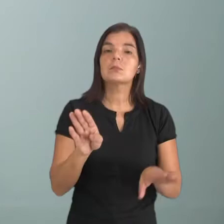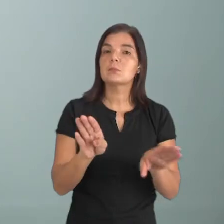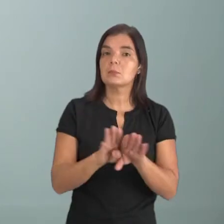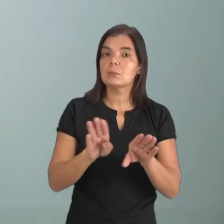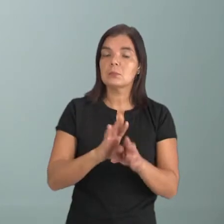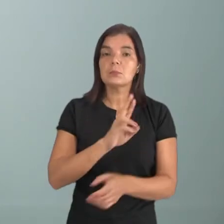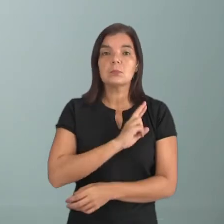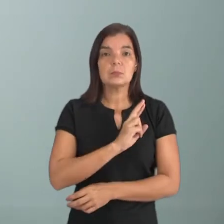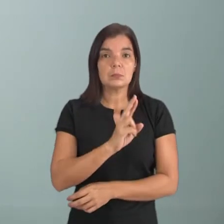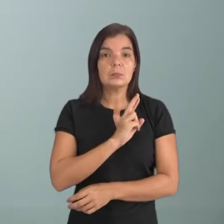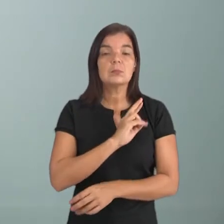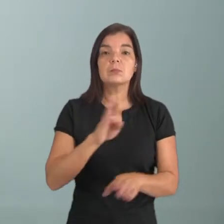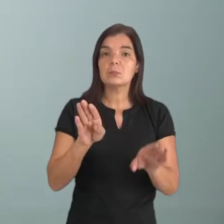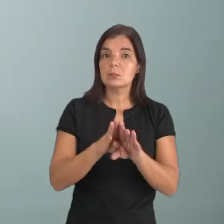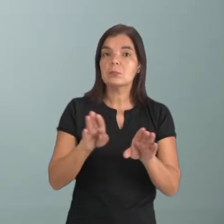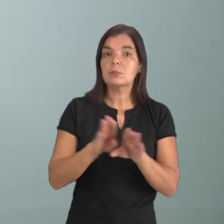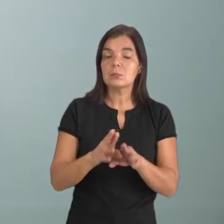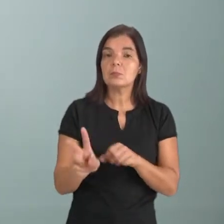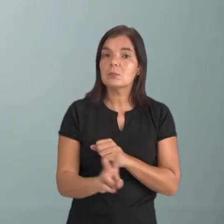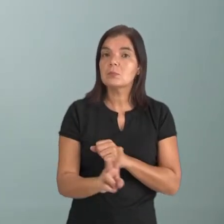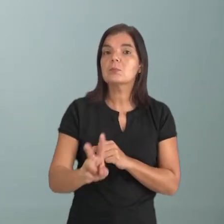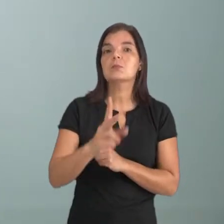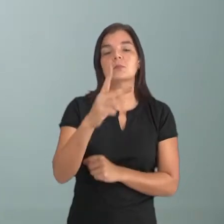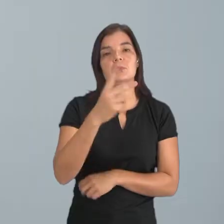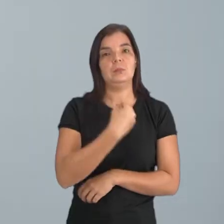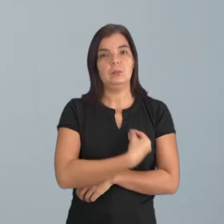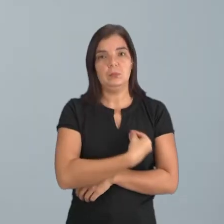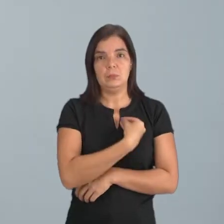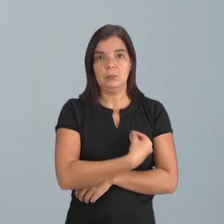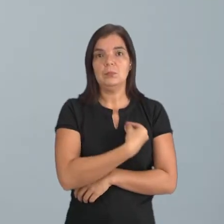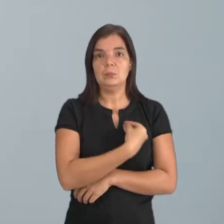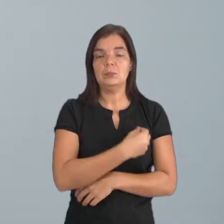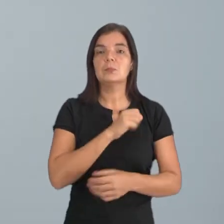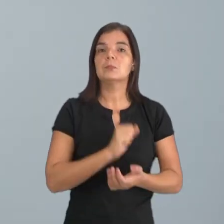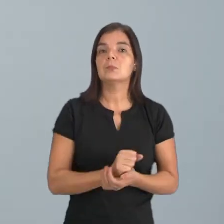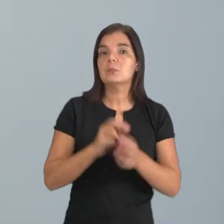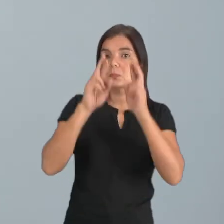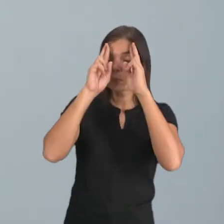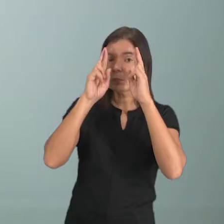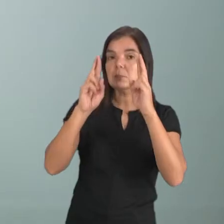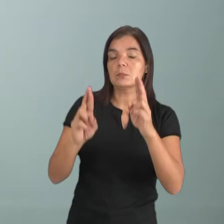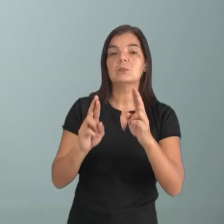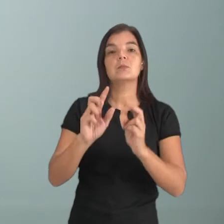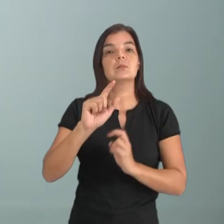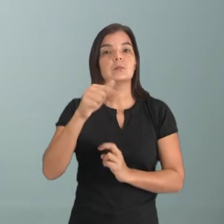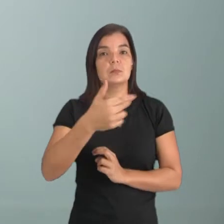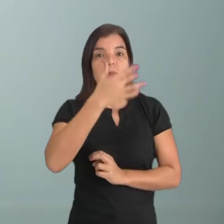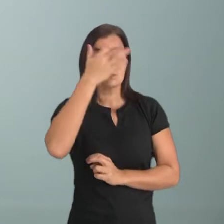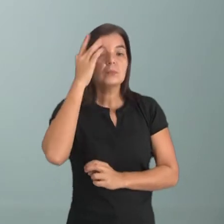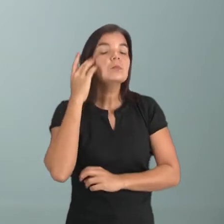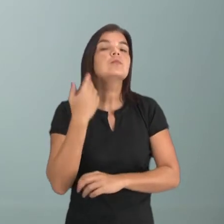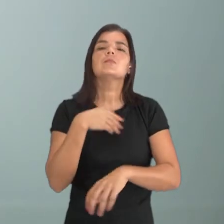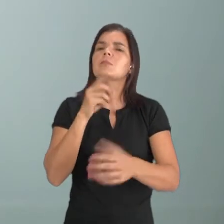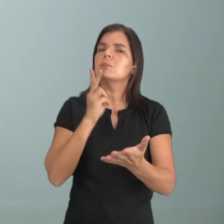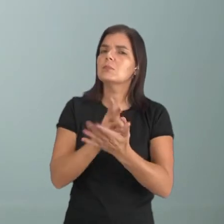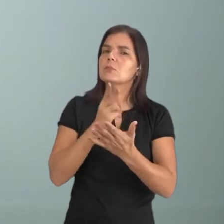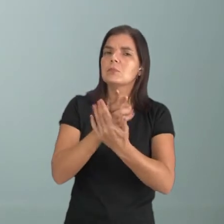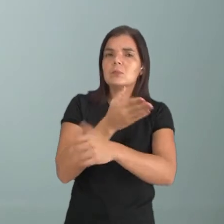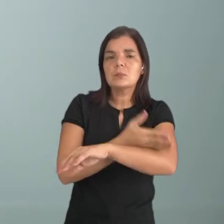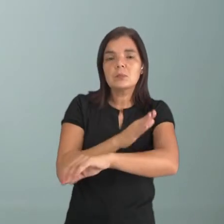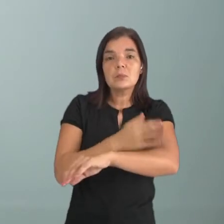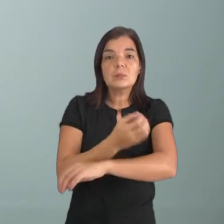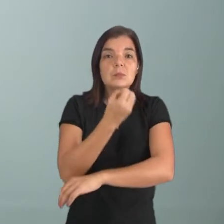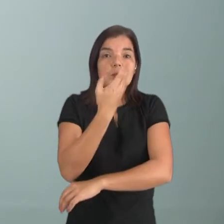algumas religiões e adotando isso como valores para a sua vida, né? Respeitar o outro, praticar o bem, nunca fazer o